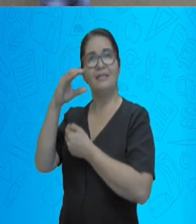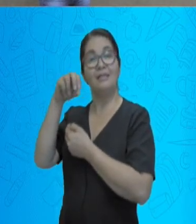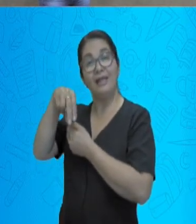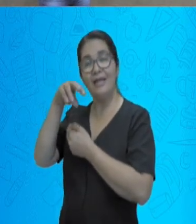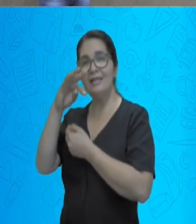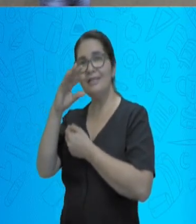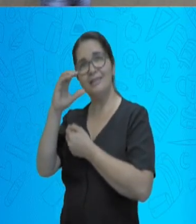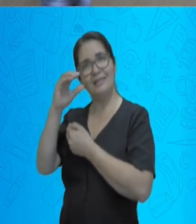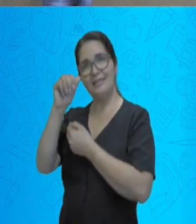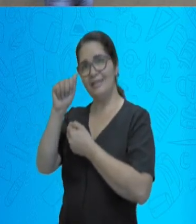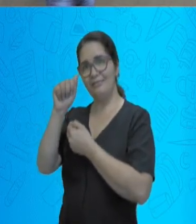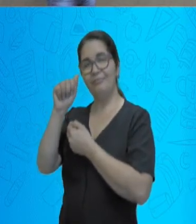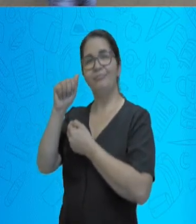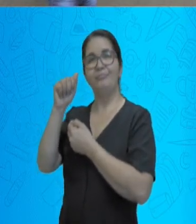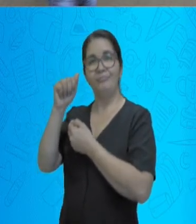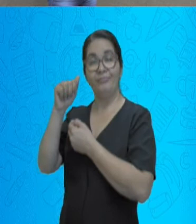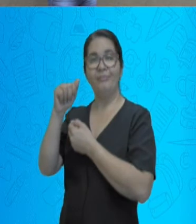cabeça,